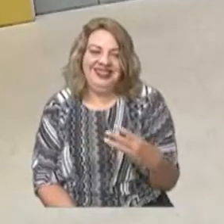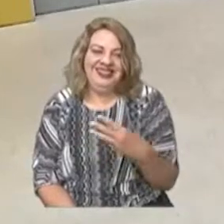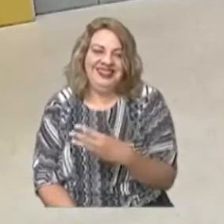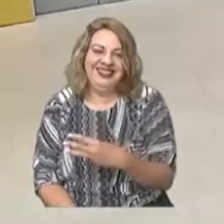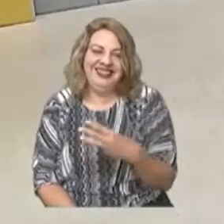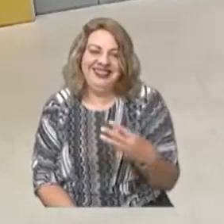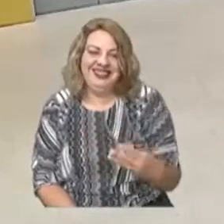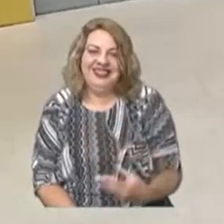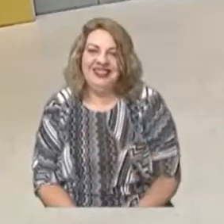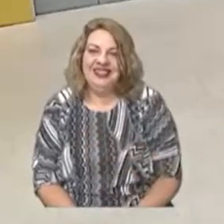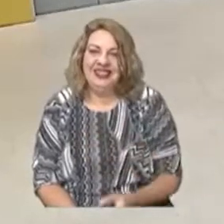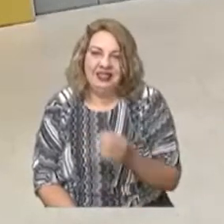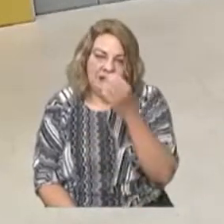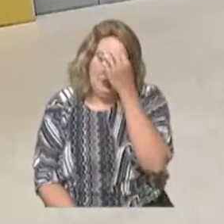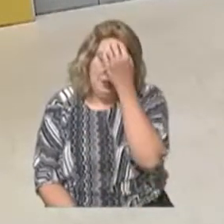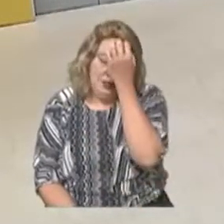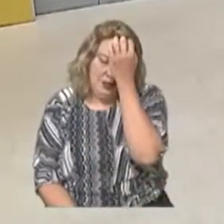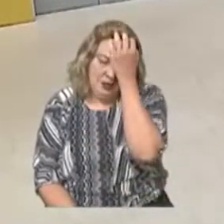33.